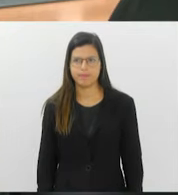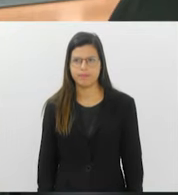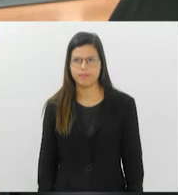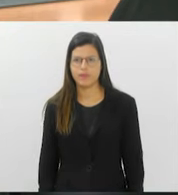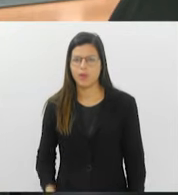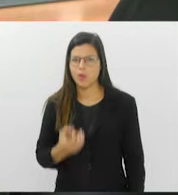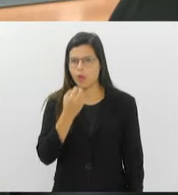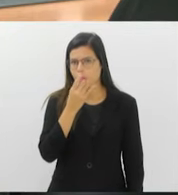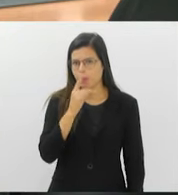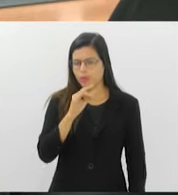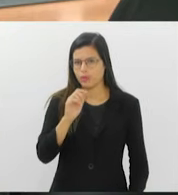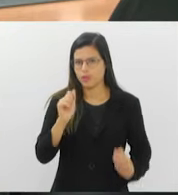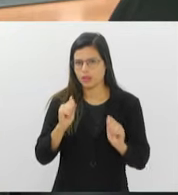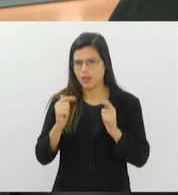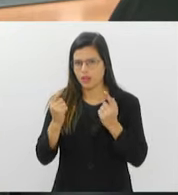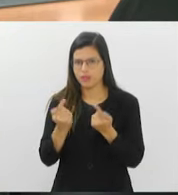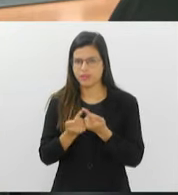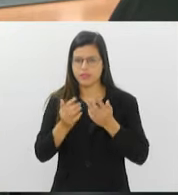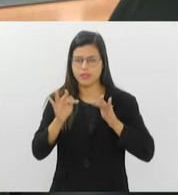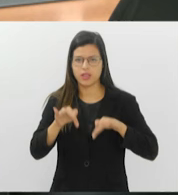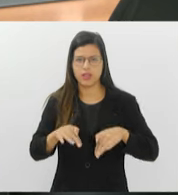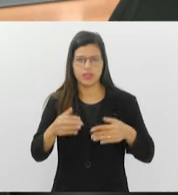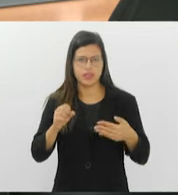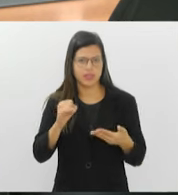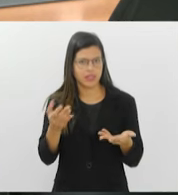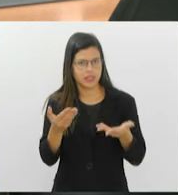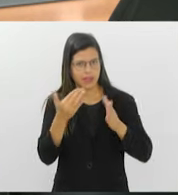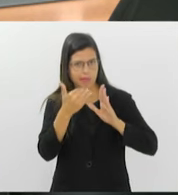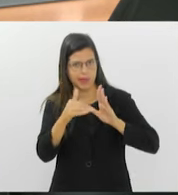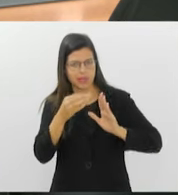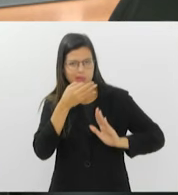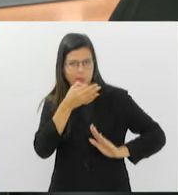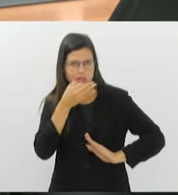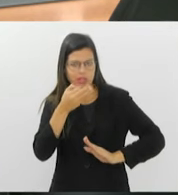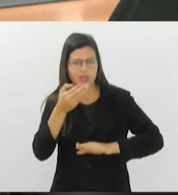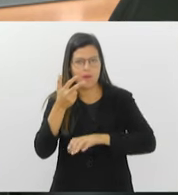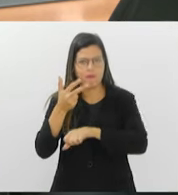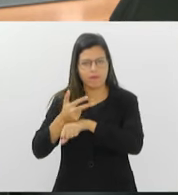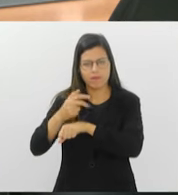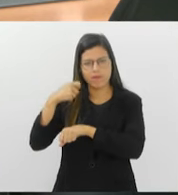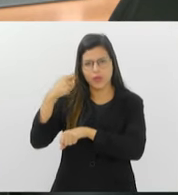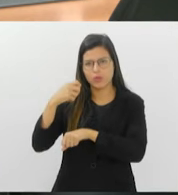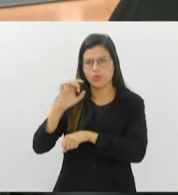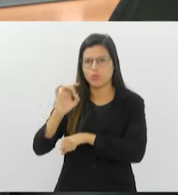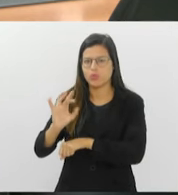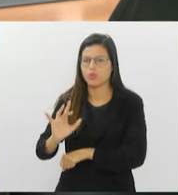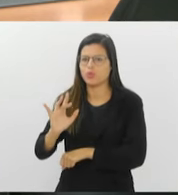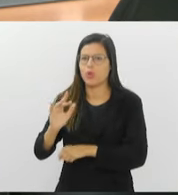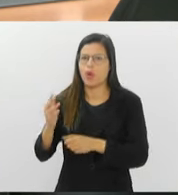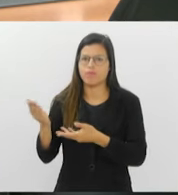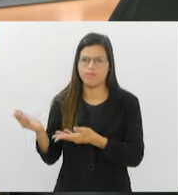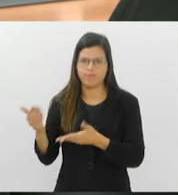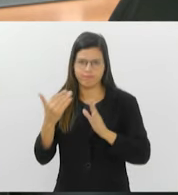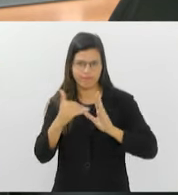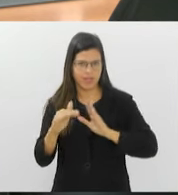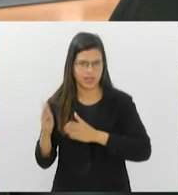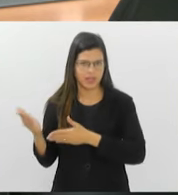O Bom Dia Alerja termina aqui. Se você quiser enviar sugestões ou vídeos aí da sua cidade, é só acessar nosso e-mail tvalerja